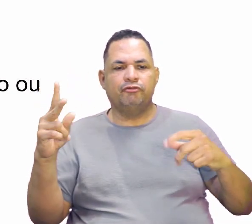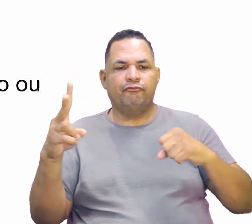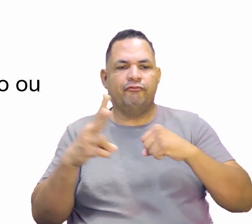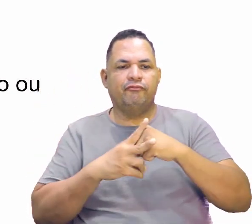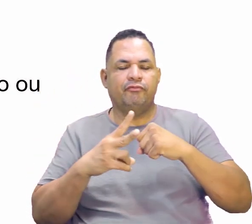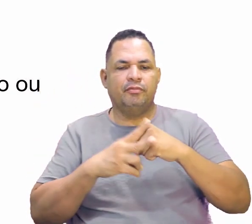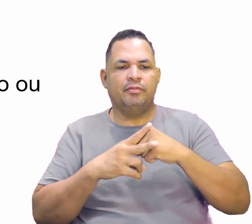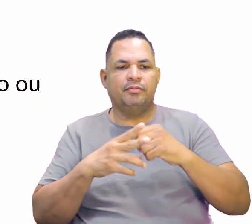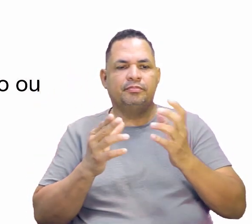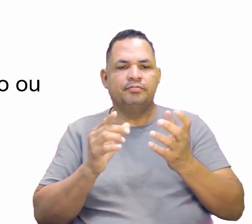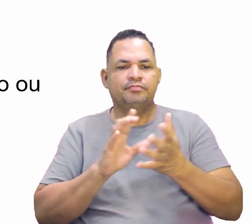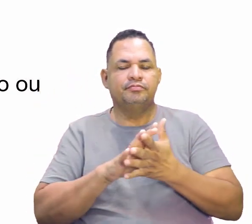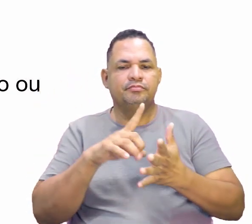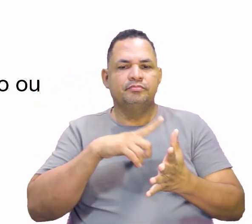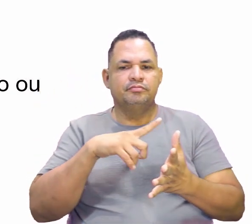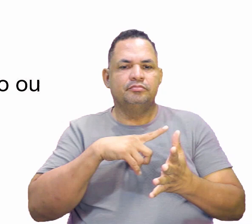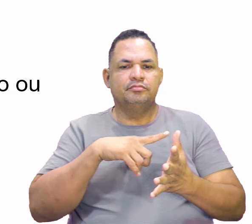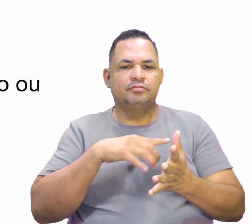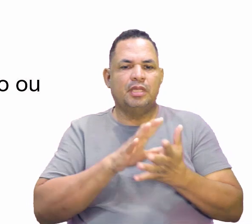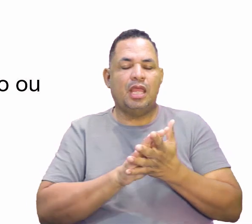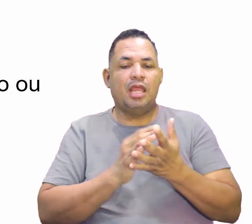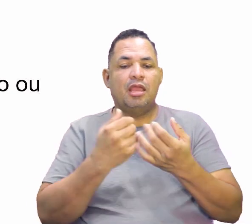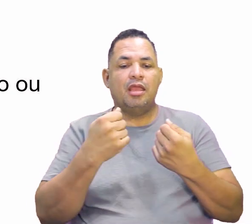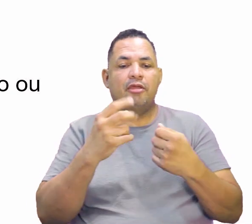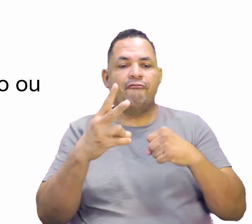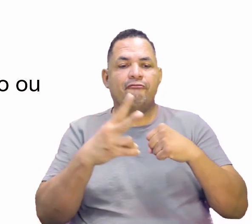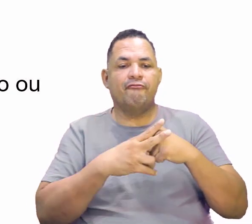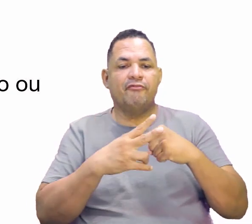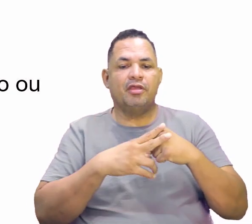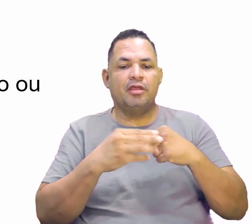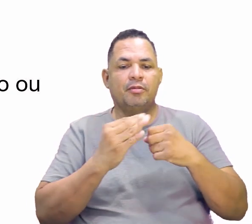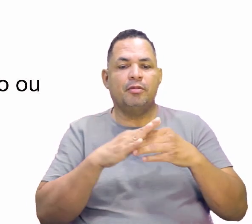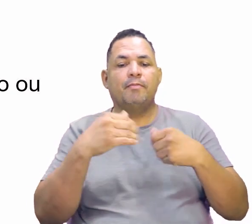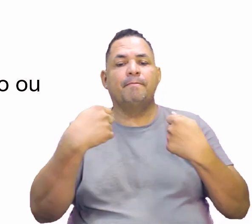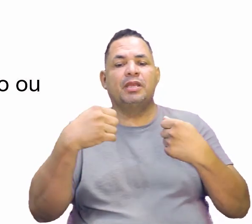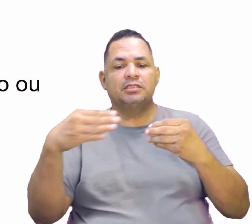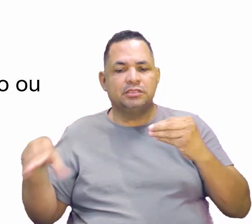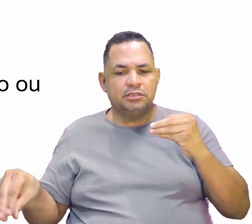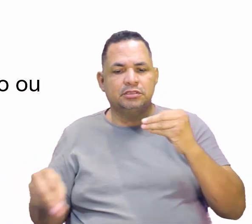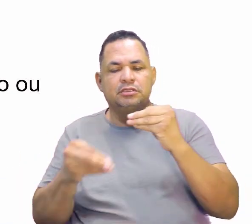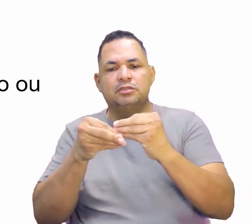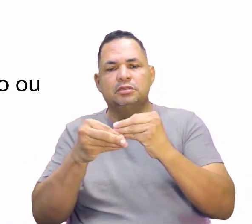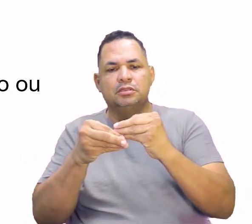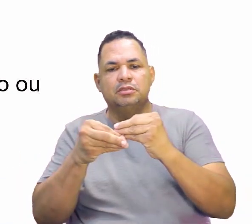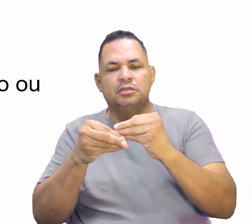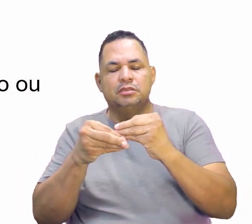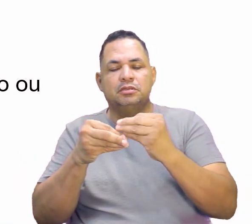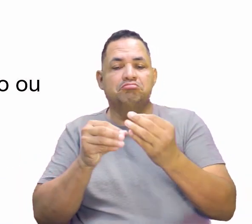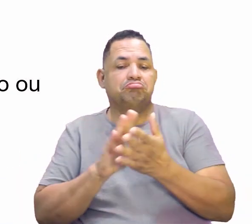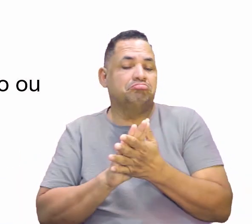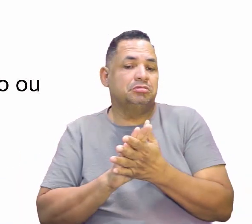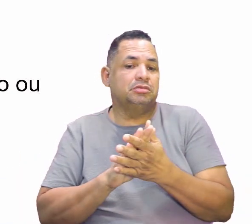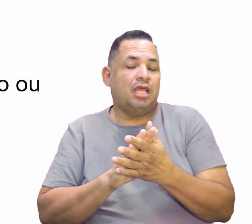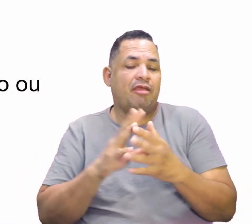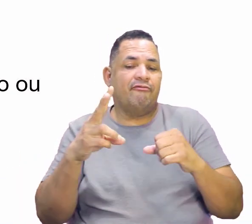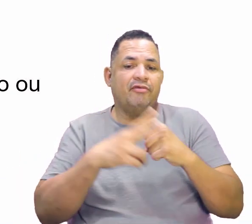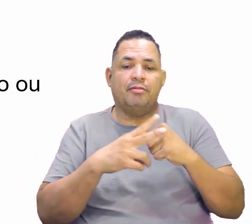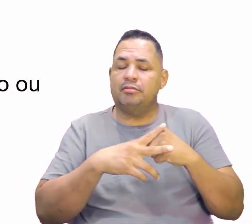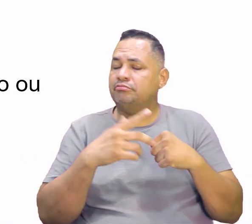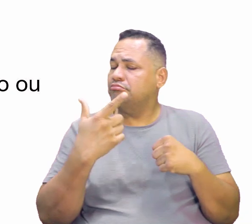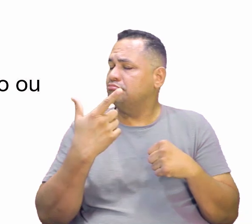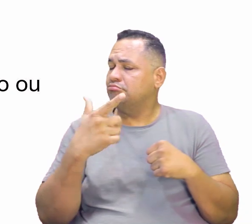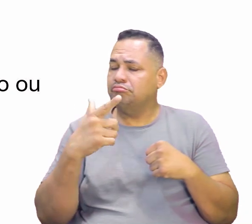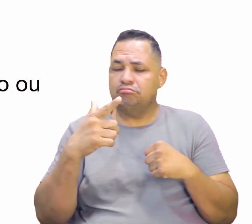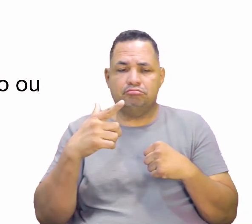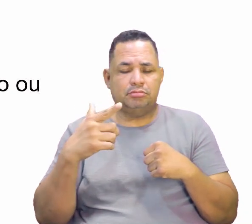só, apresenta verbo transitivo e o verbo intransitivo. Sempre lembrando, terceiro ano, que o verbo